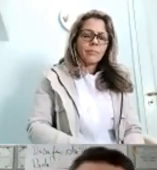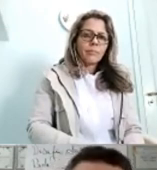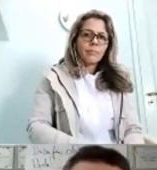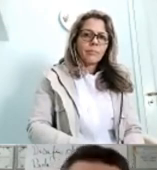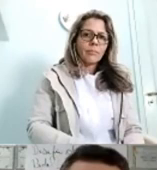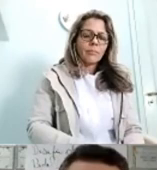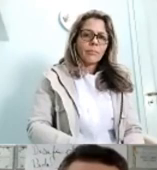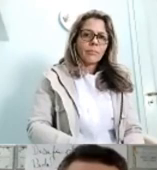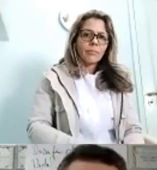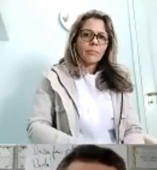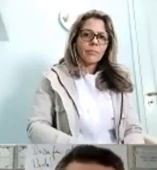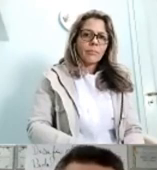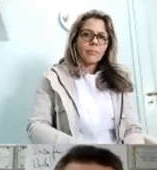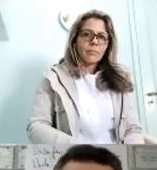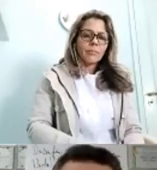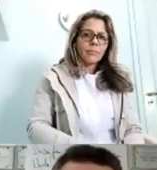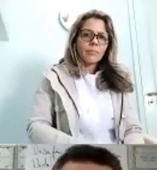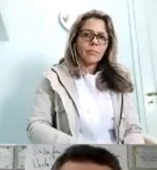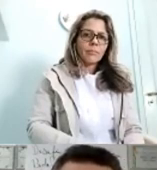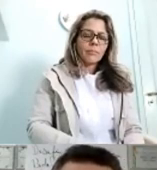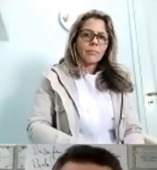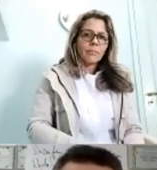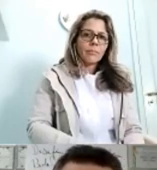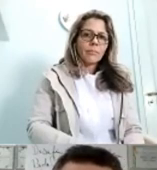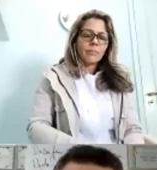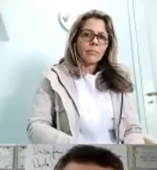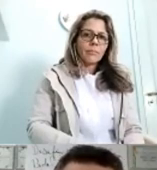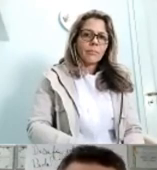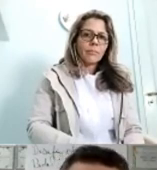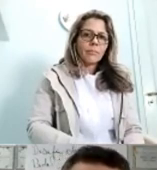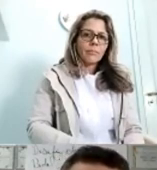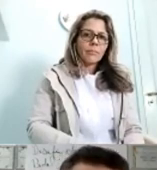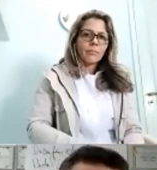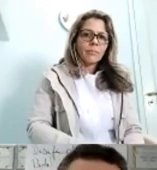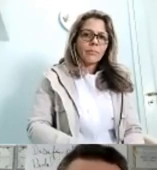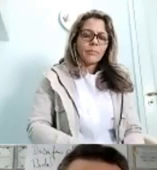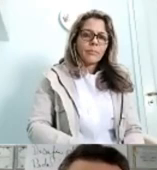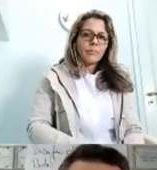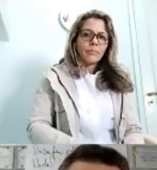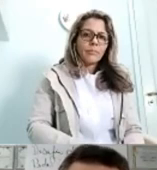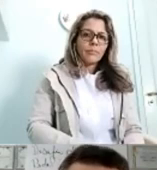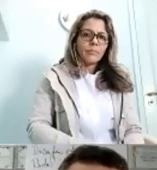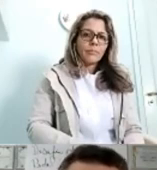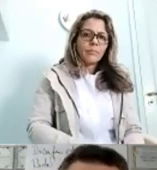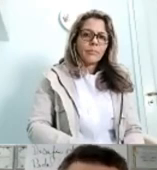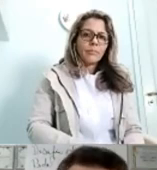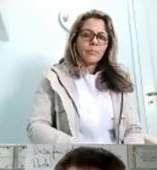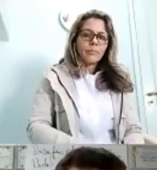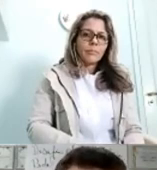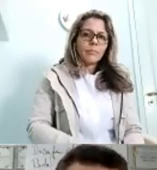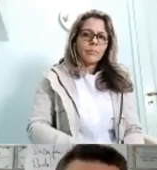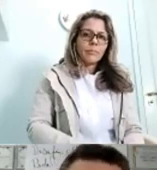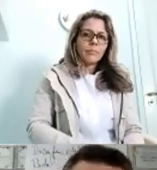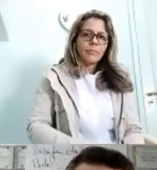fazer uma cortesia para vocês aqui? Pegar o avô, a avó, o tio, a tia, o filho, a filha, enfim, naquela roda lá e